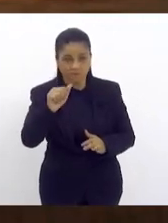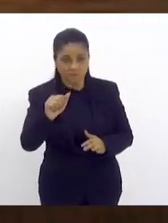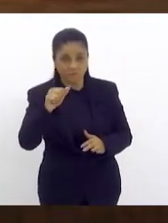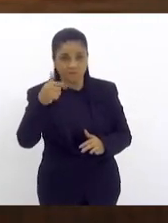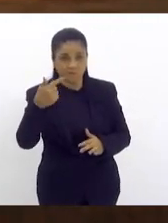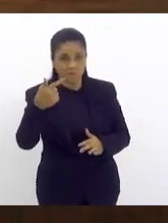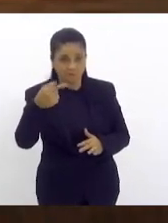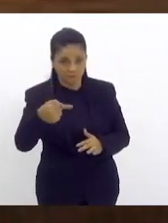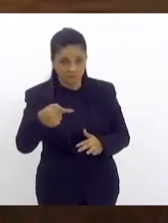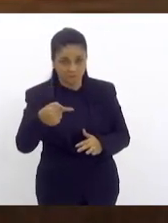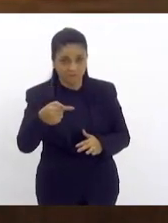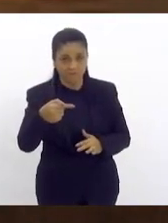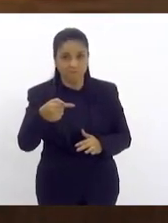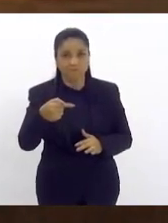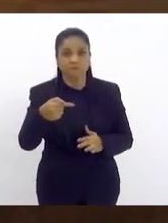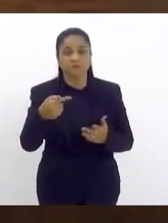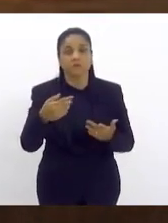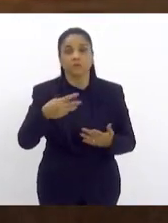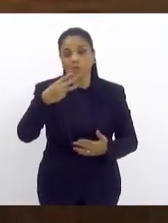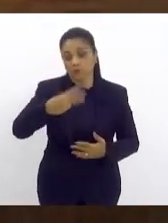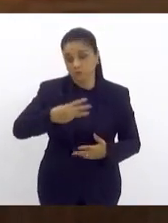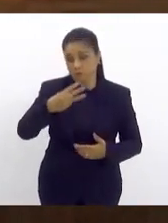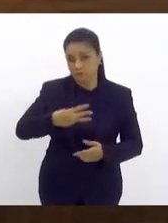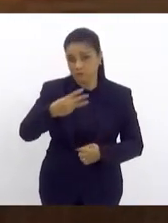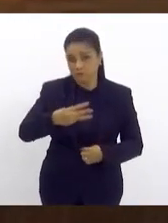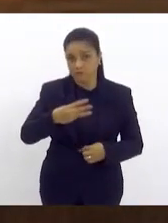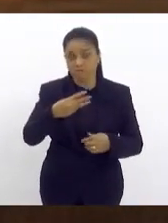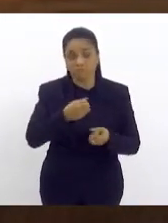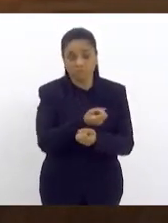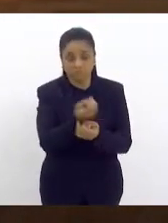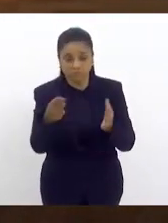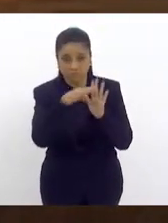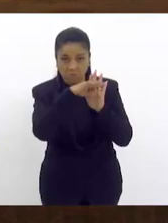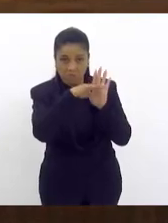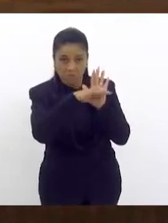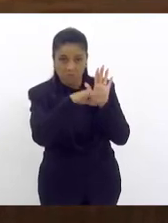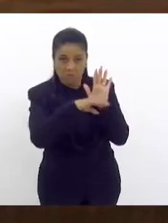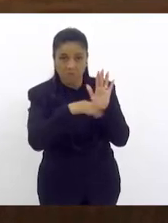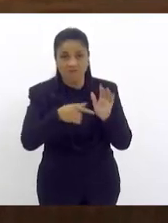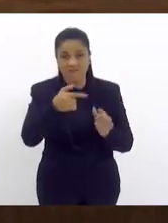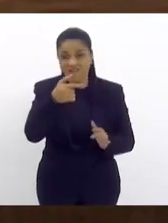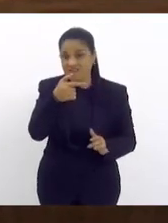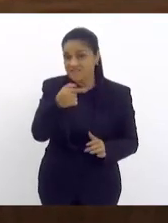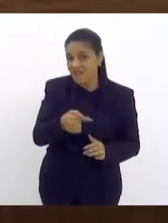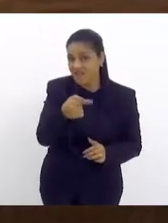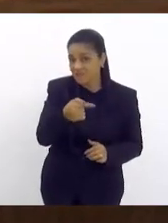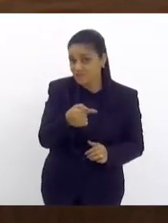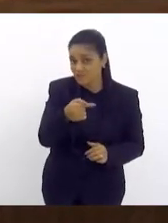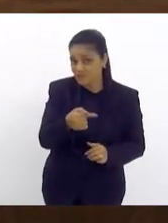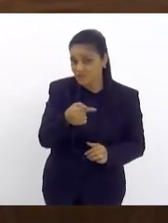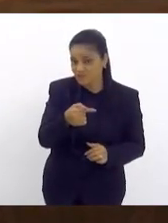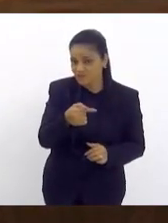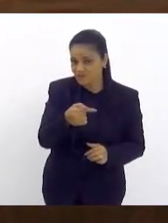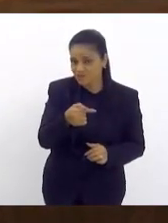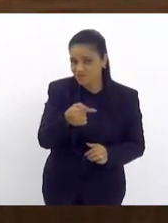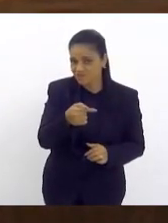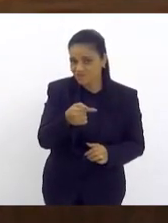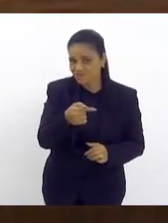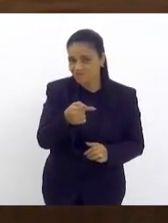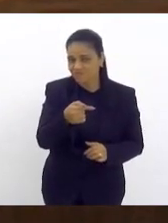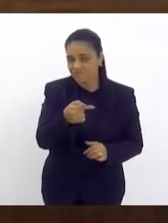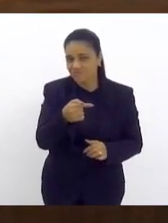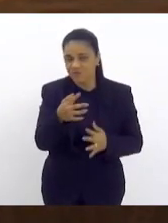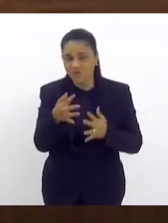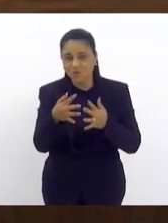e este que tá como terceiro na pauta distribuída é o sétimo da pauta é só para que não